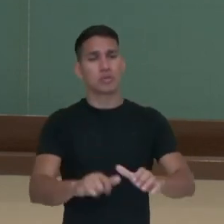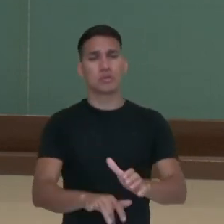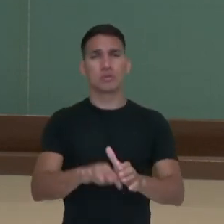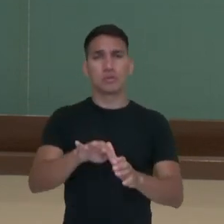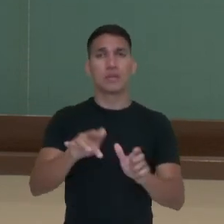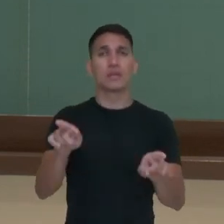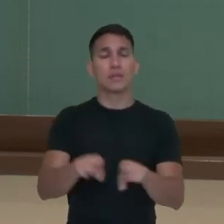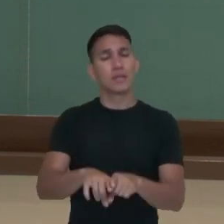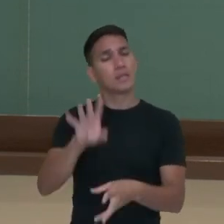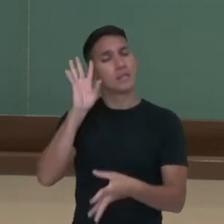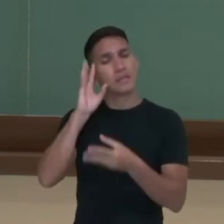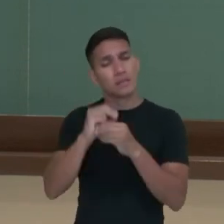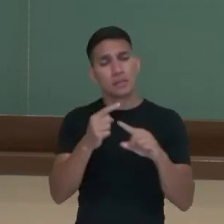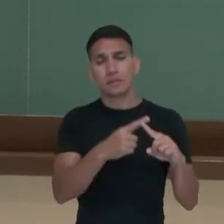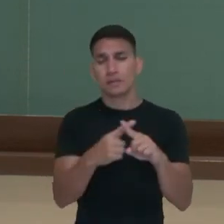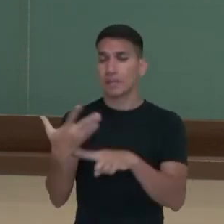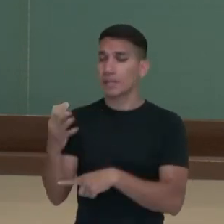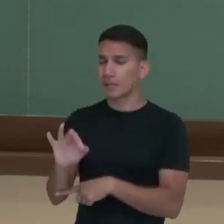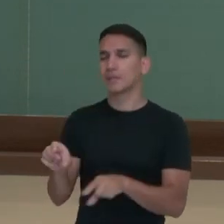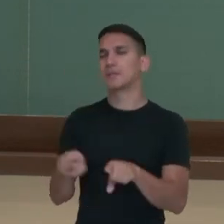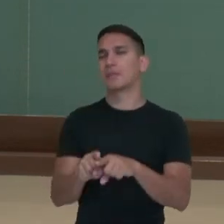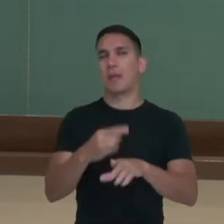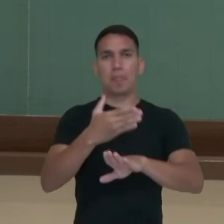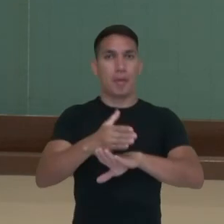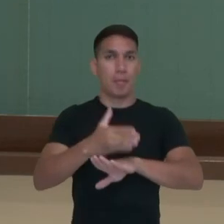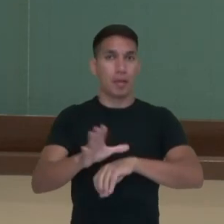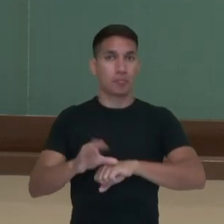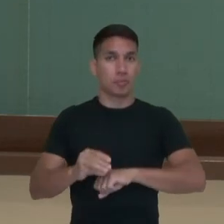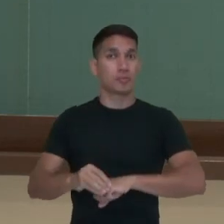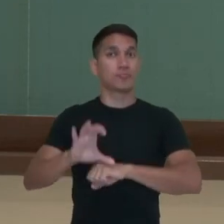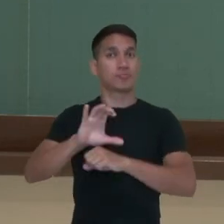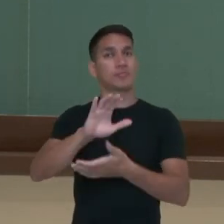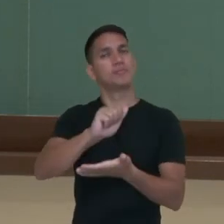reconhecemos notação científica e praticamos o conhecimento com